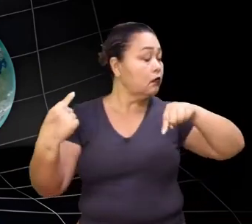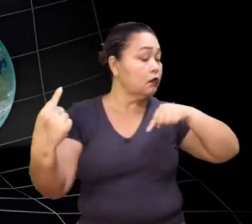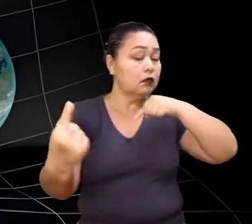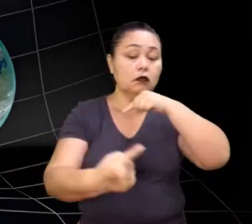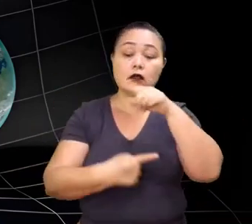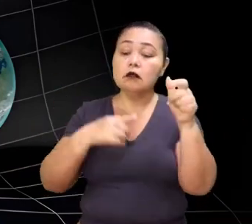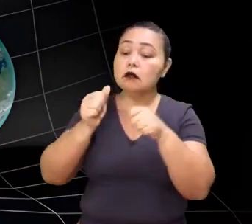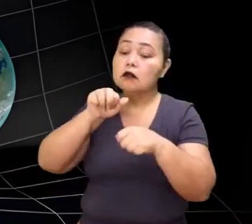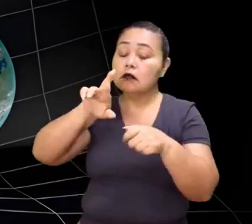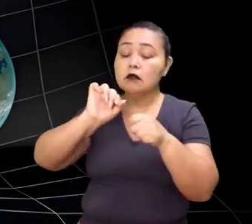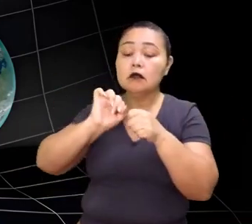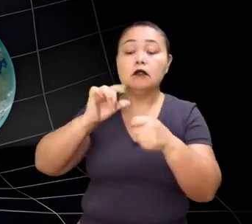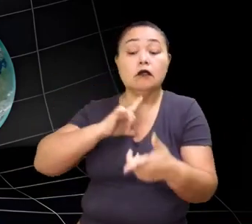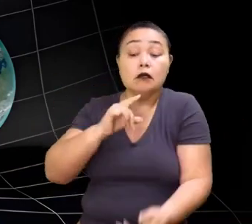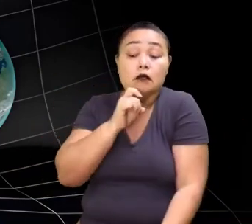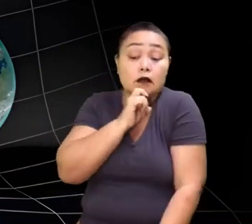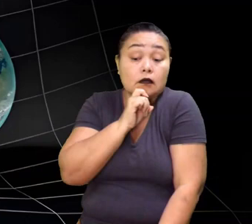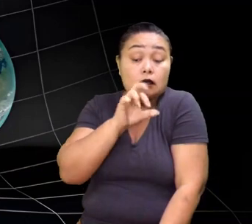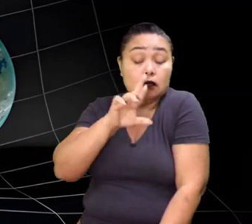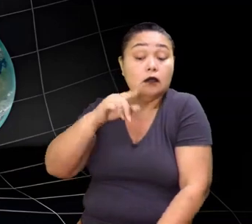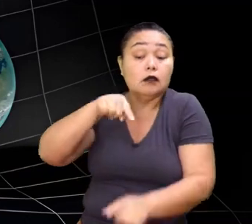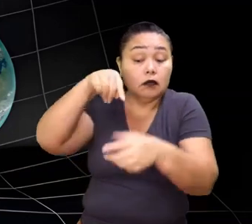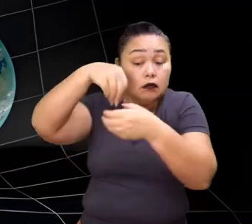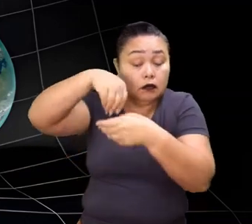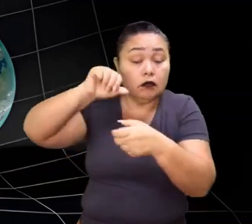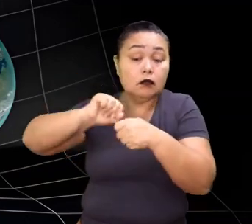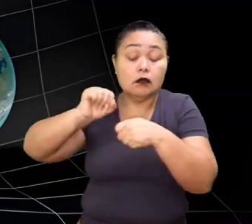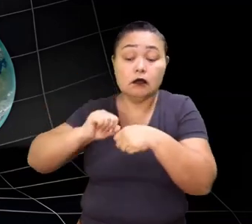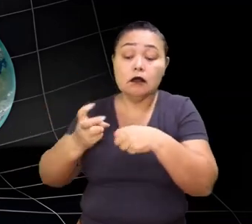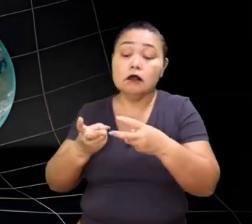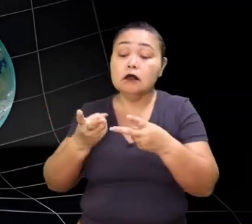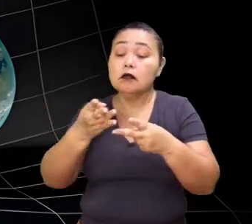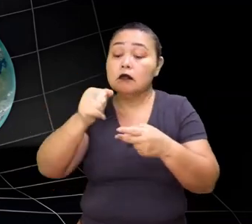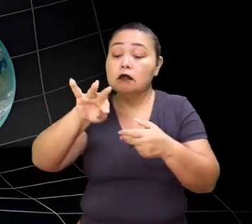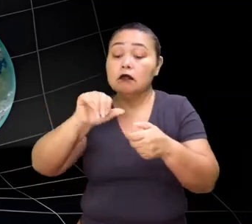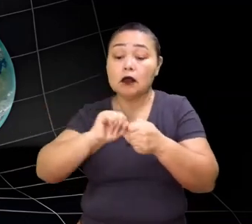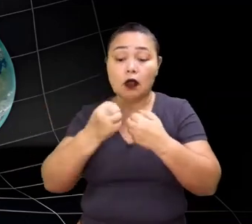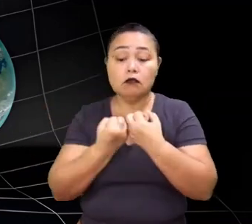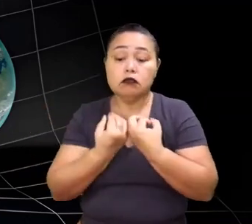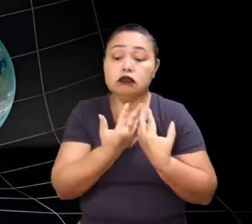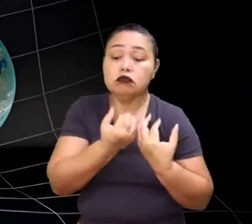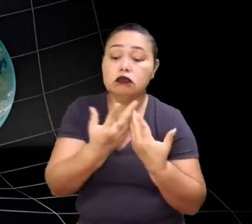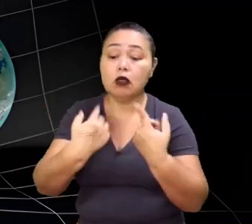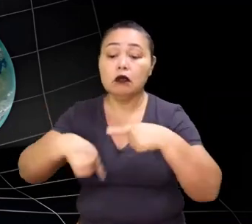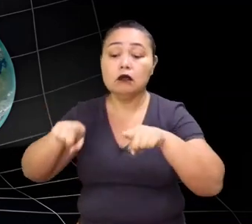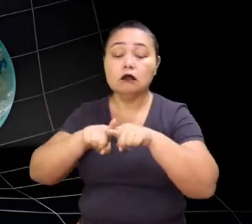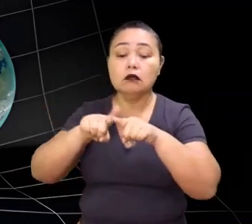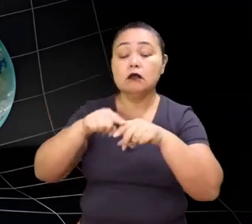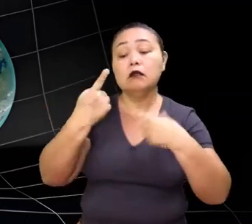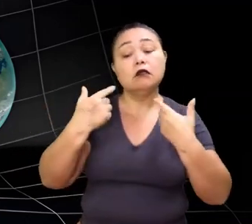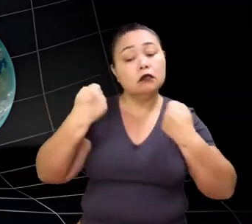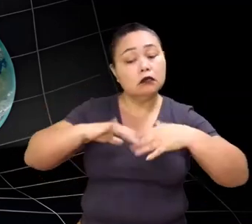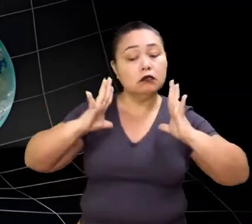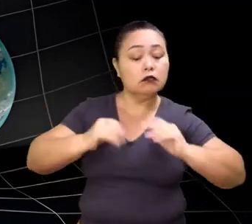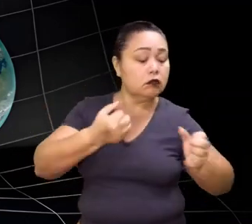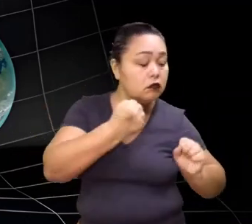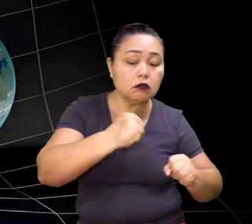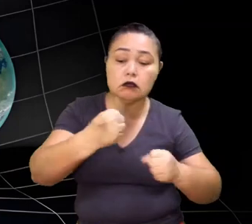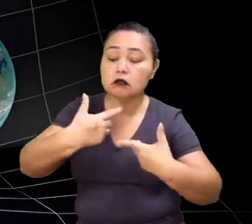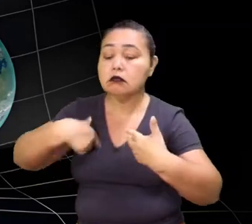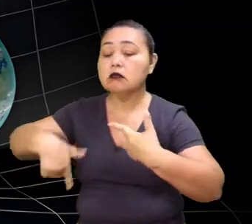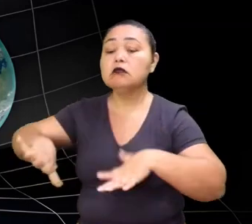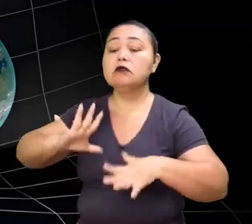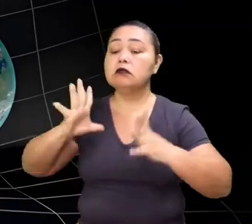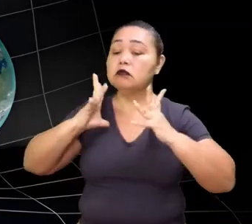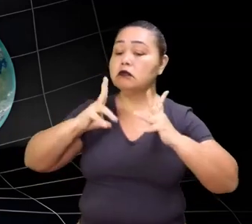como o ar condicionado é muito frio ali dentro bactérias por exemplo pode proliferar precisa ter limpeza nos hospitais por causa disso